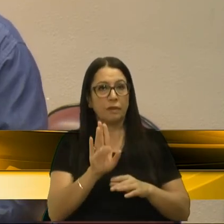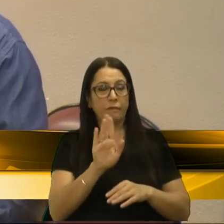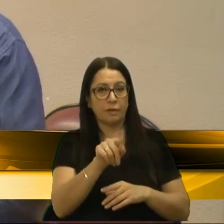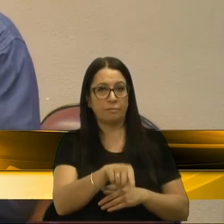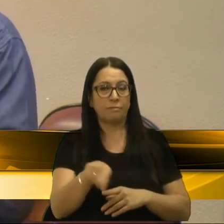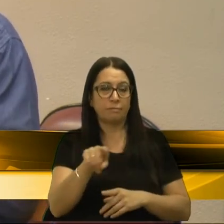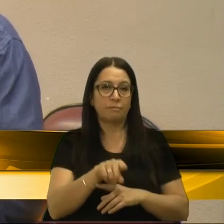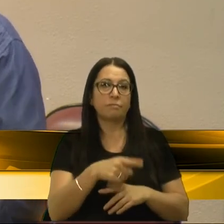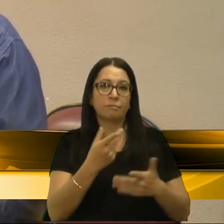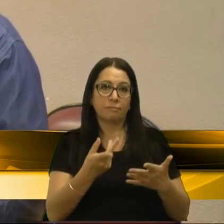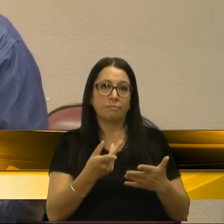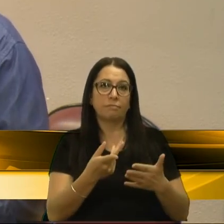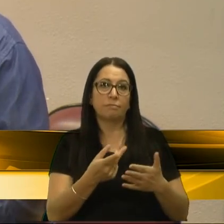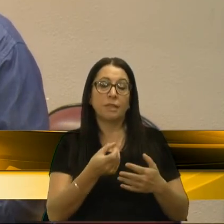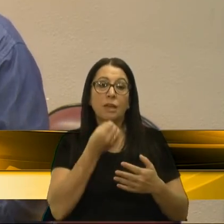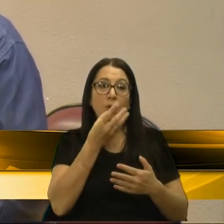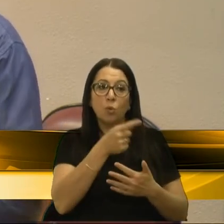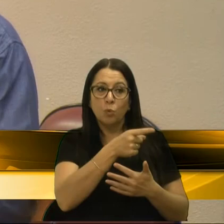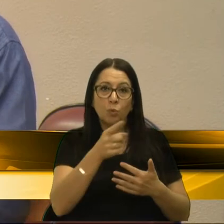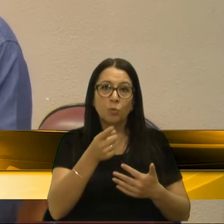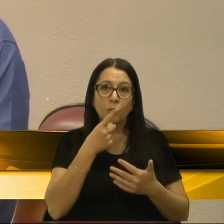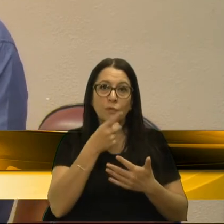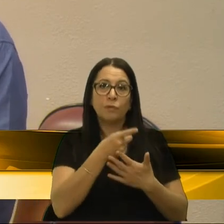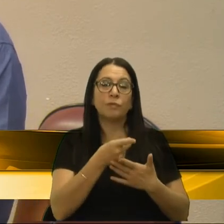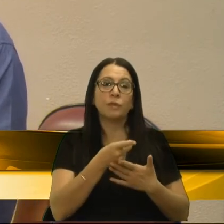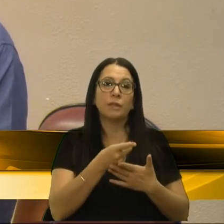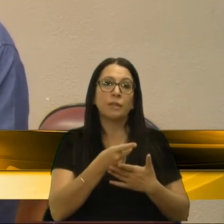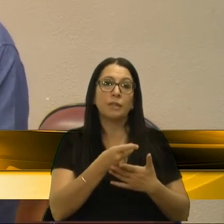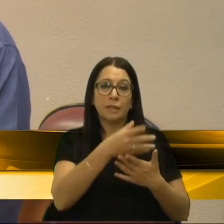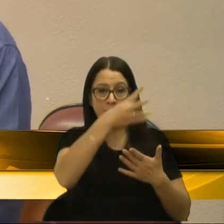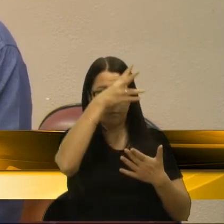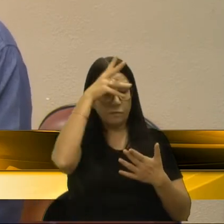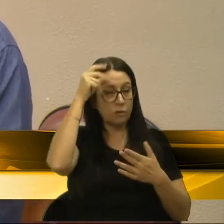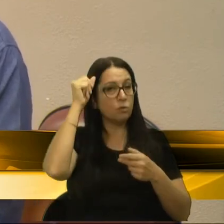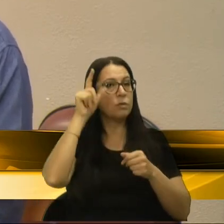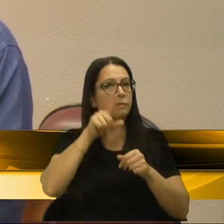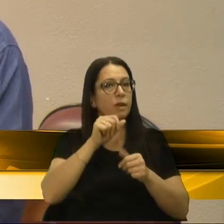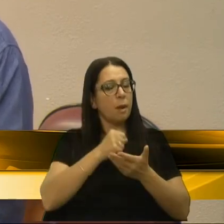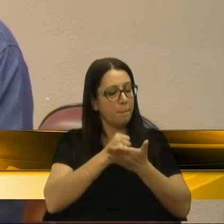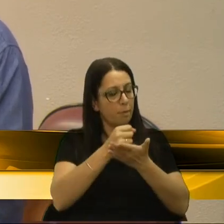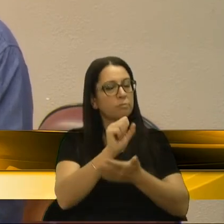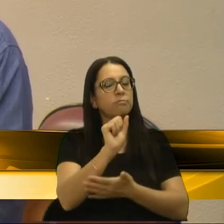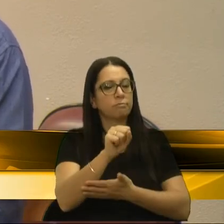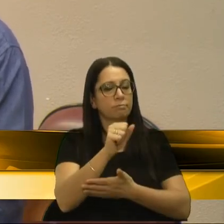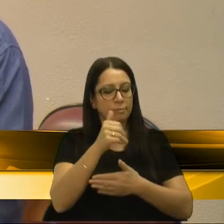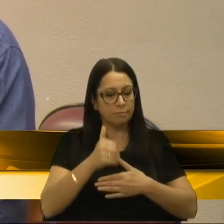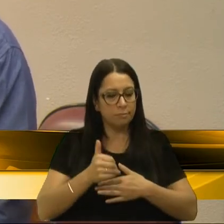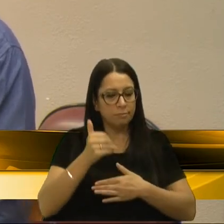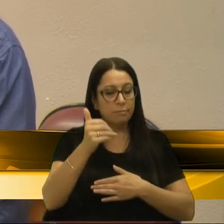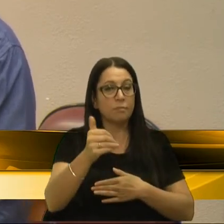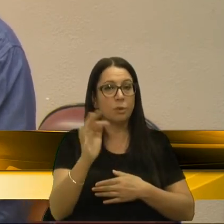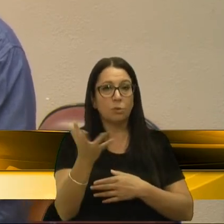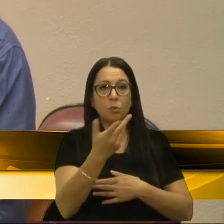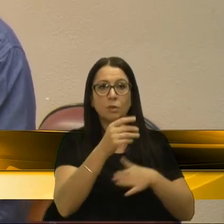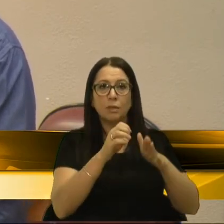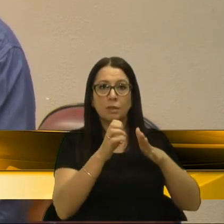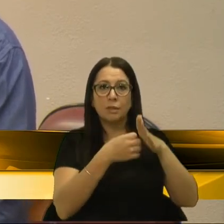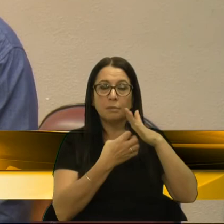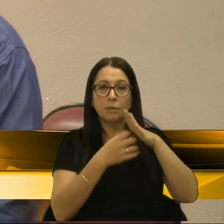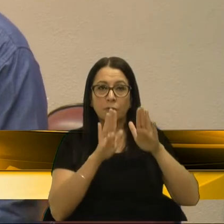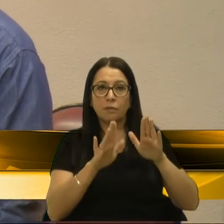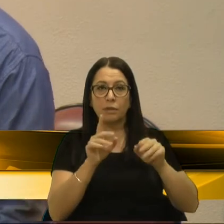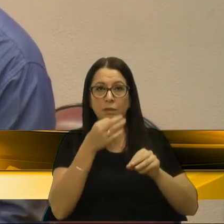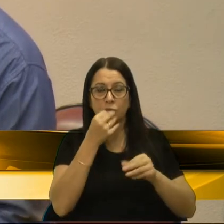aqui. Então esse relato a gente tem que dizer que o poder público vai apoiar sim daqui para frente para todas as empresas que fiquem em